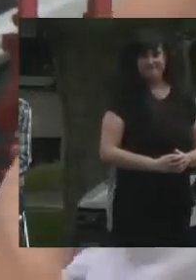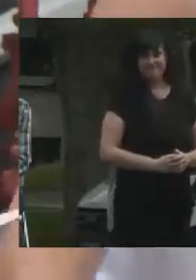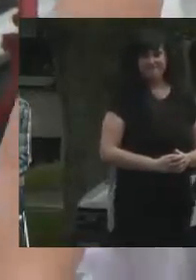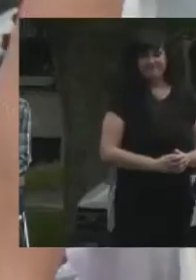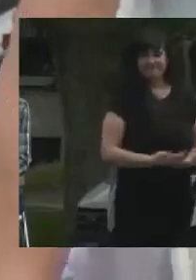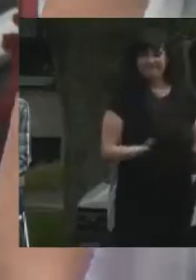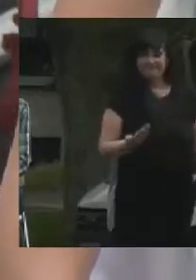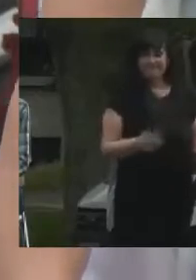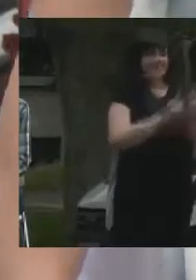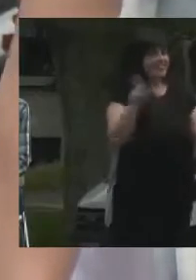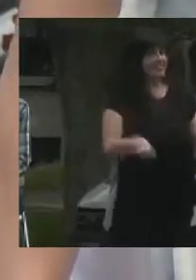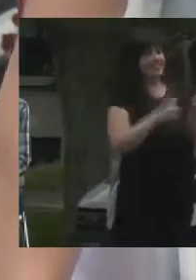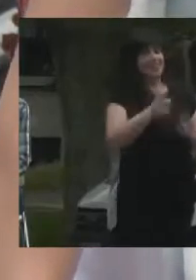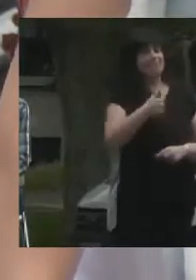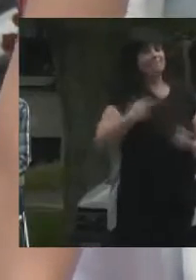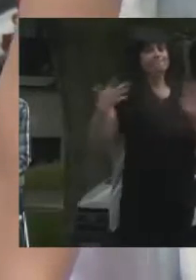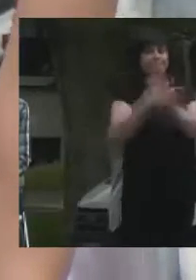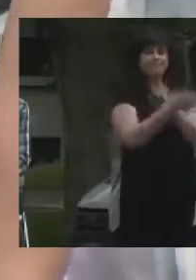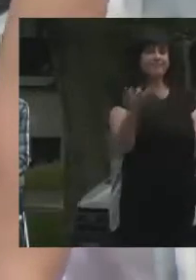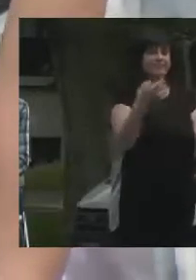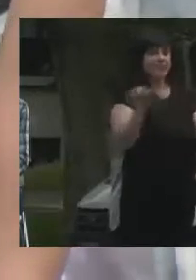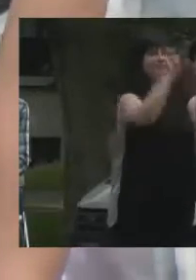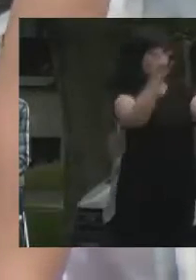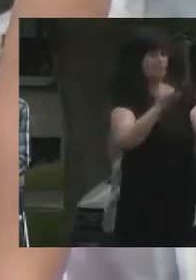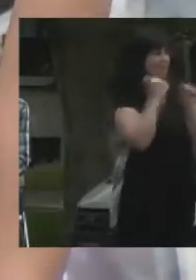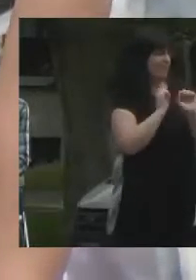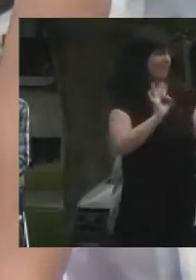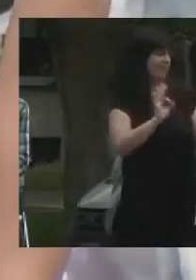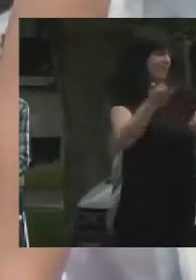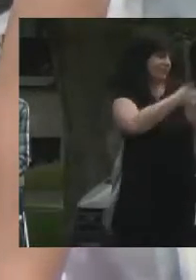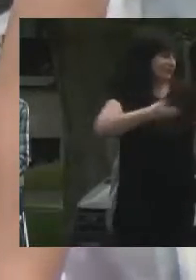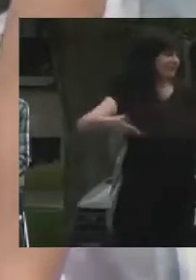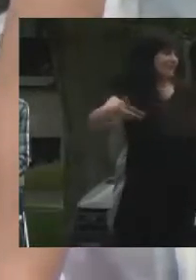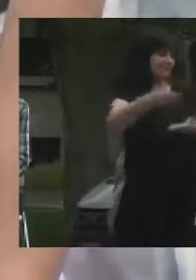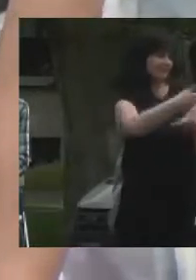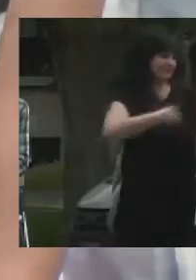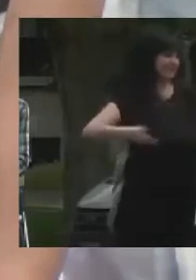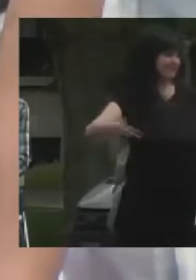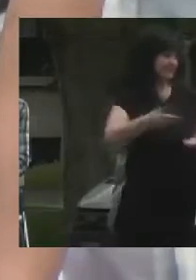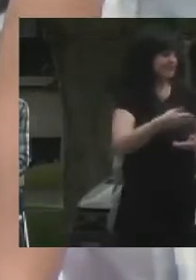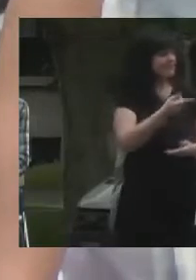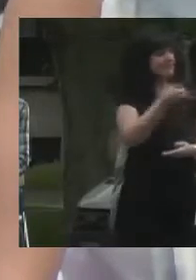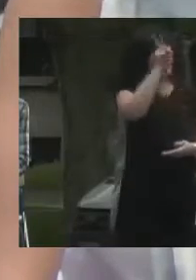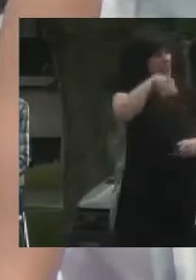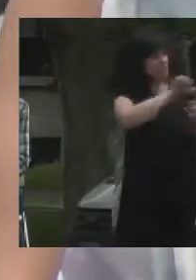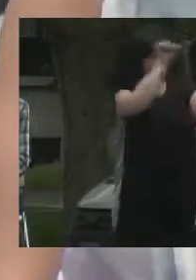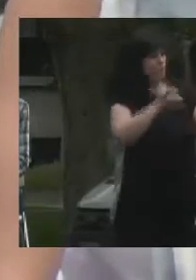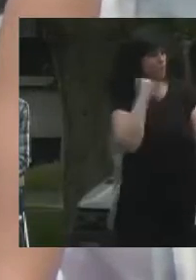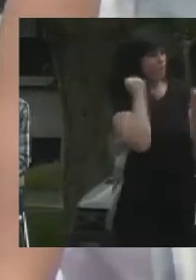En todo caso, dicía que esta é a nosa forma de traballar, a forma de traballar colectiva e cooperativa. E a forma de traballar na que